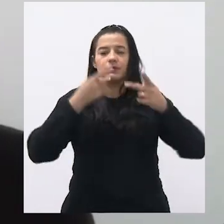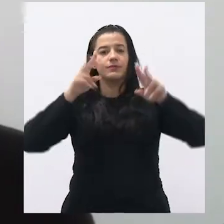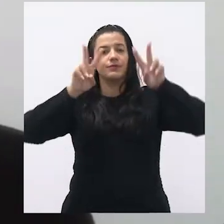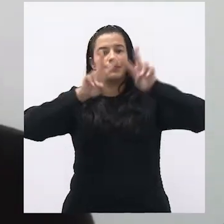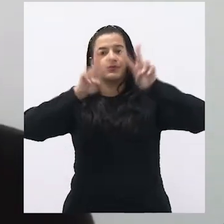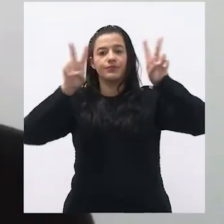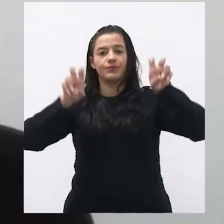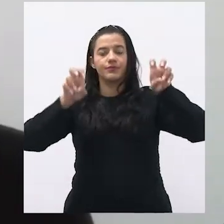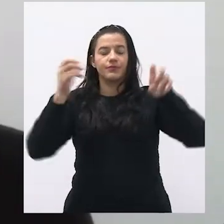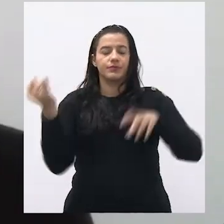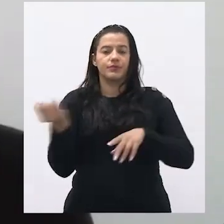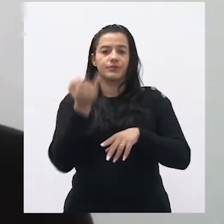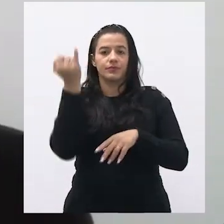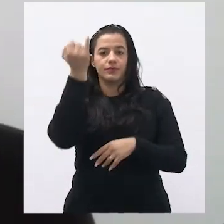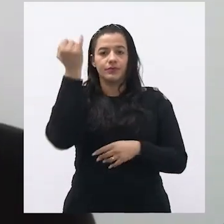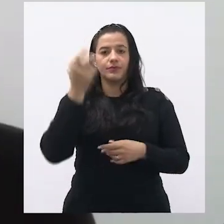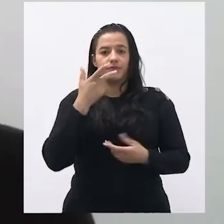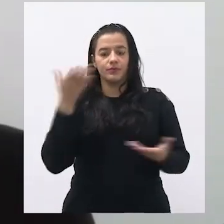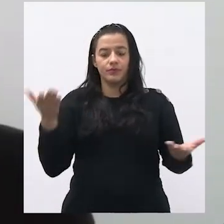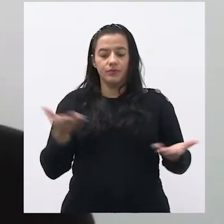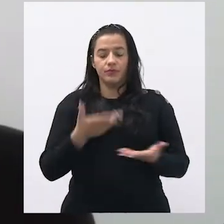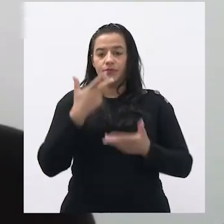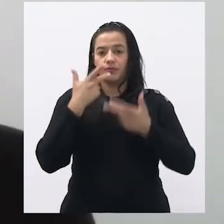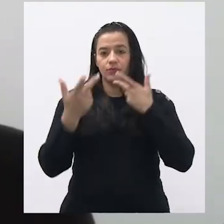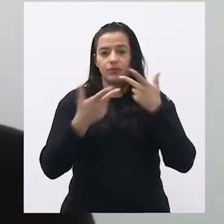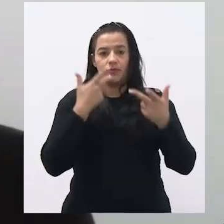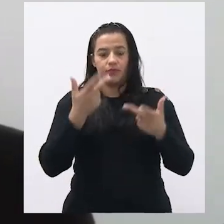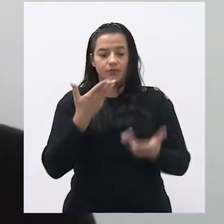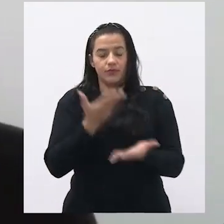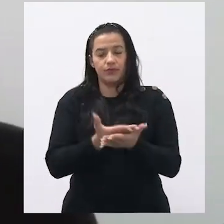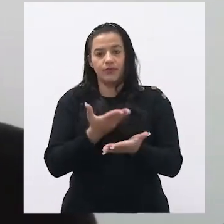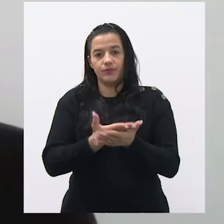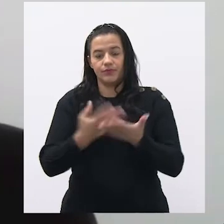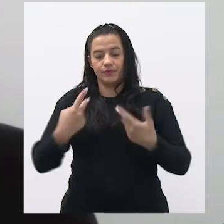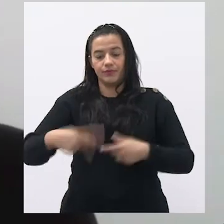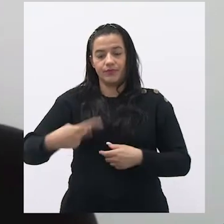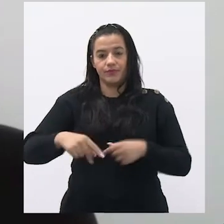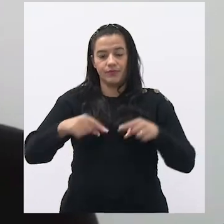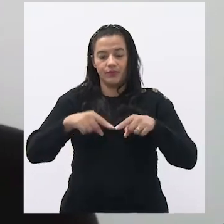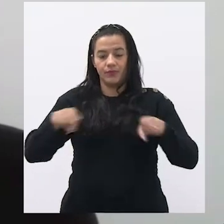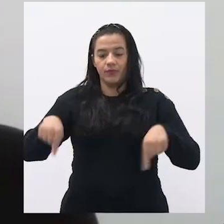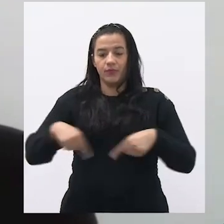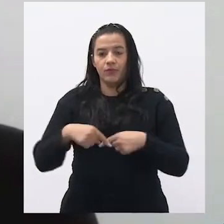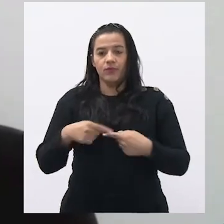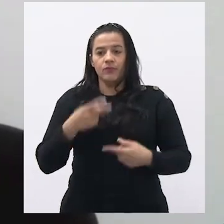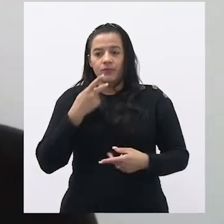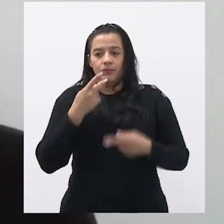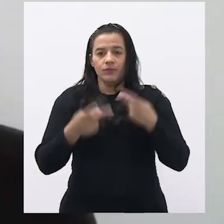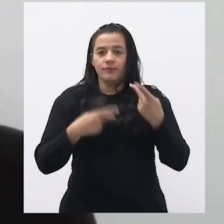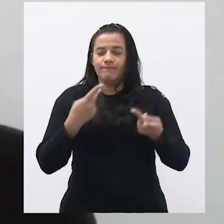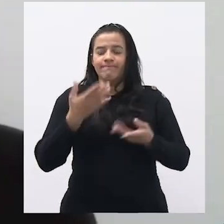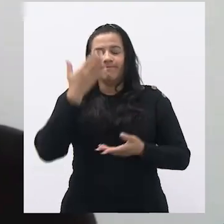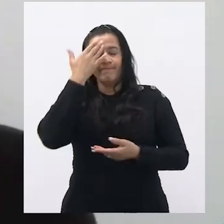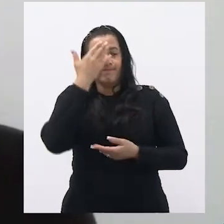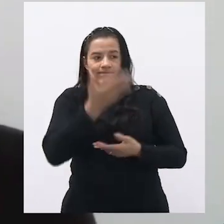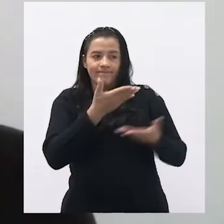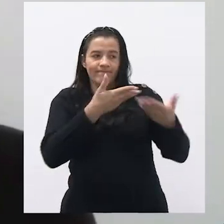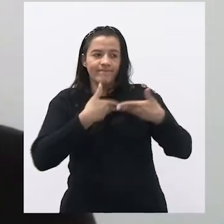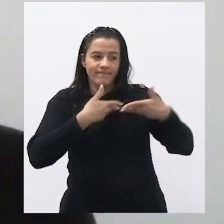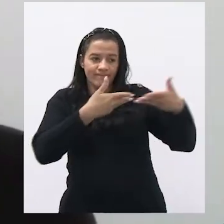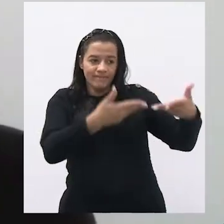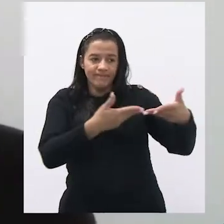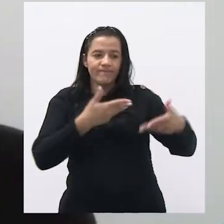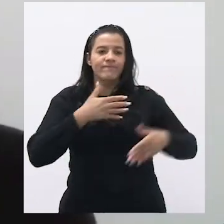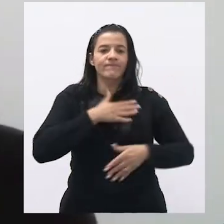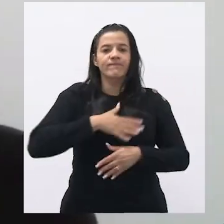ser destacado aí no nosso dia a dia de sala de aula. Mário, obrigado pelo convite e